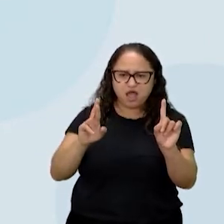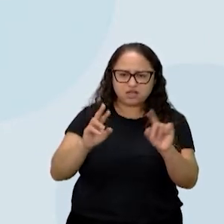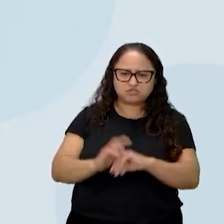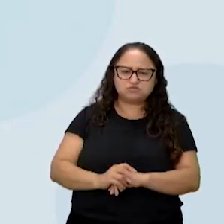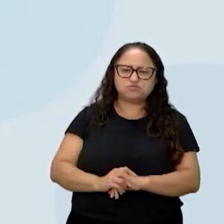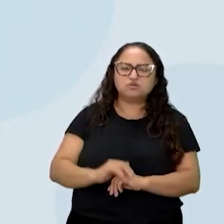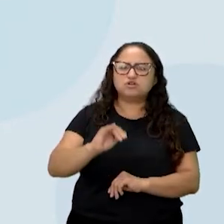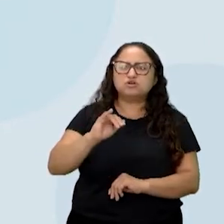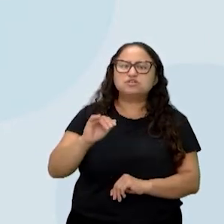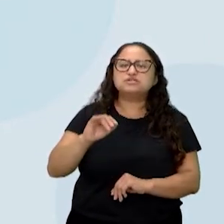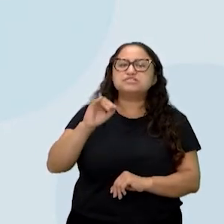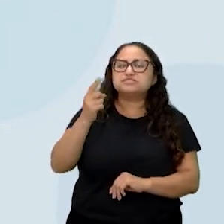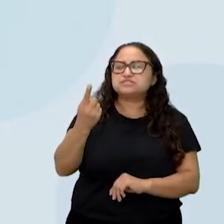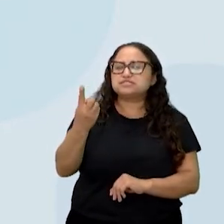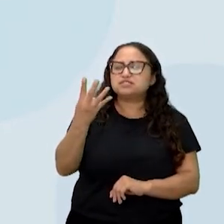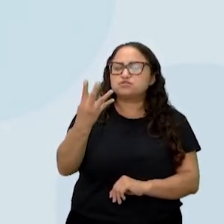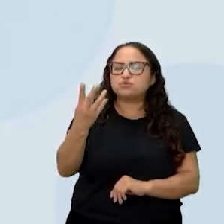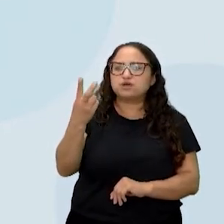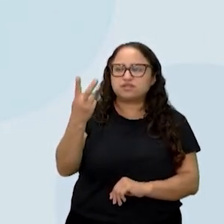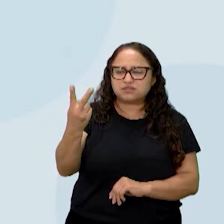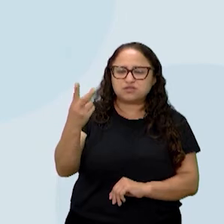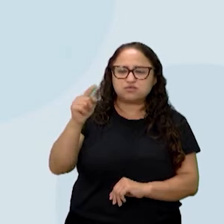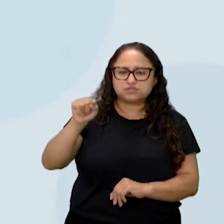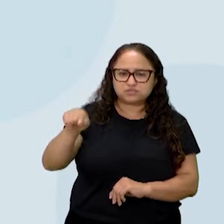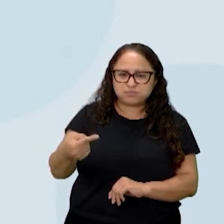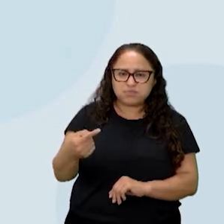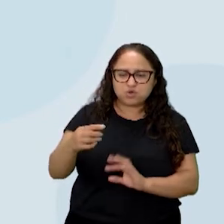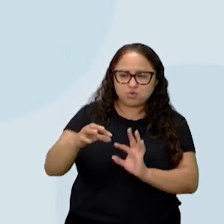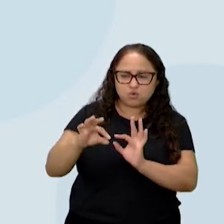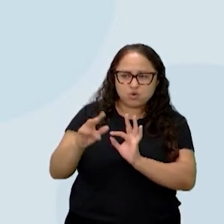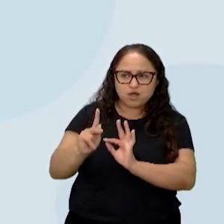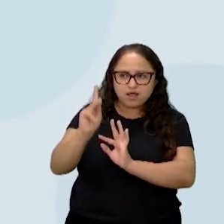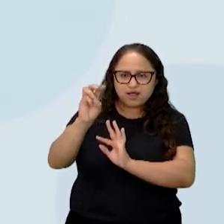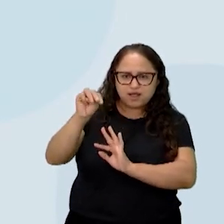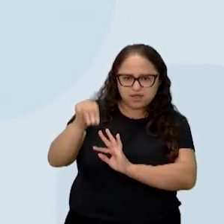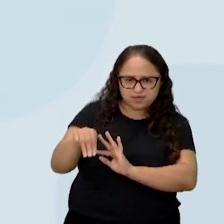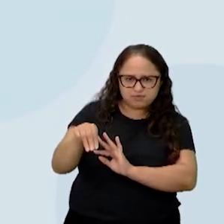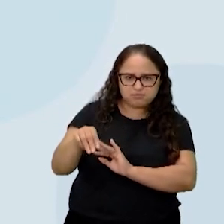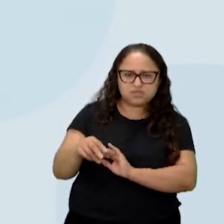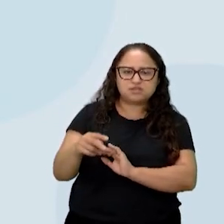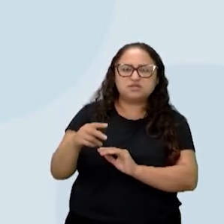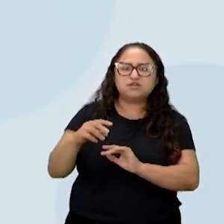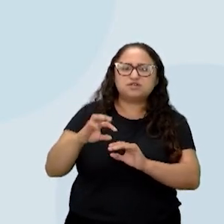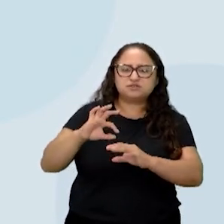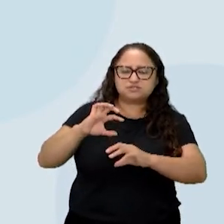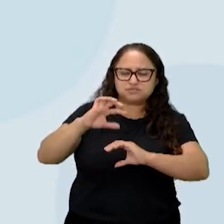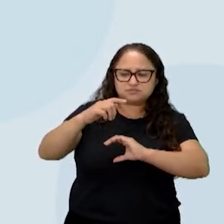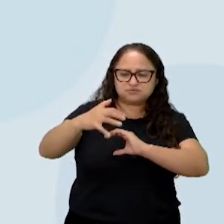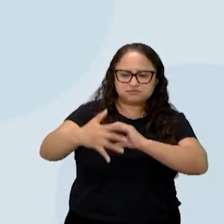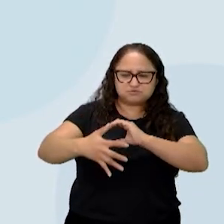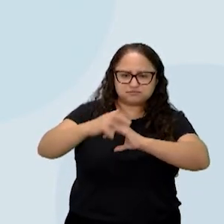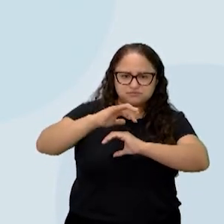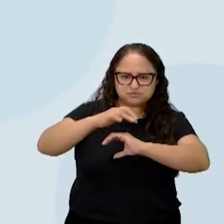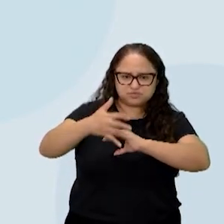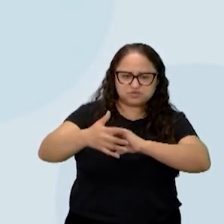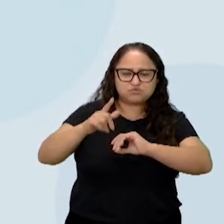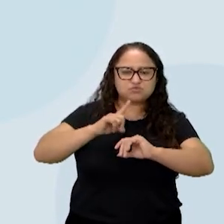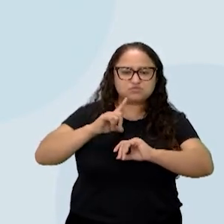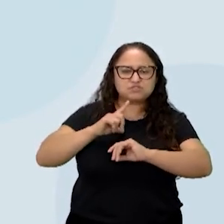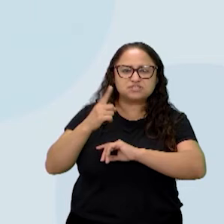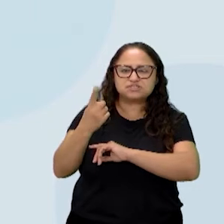tem 142 mil quilômetros aí de diâmetro, Saturno 120 mil, aí vai para Urano é um